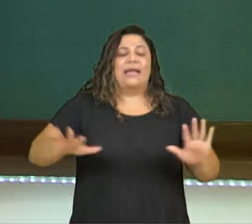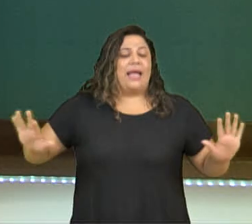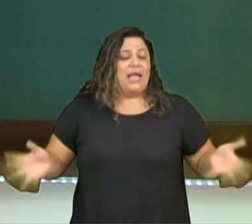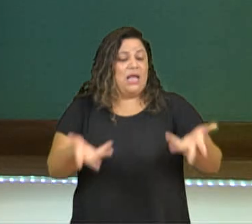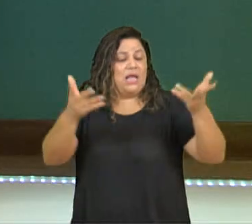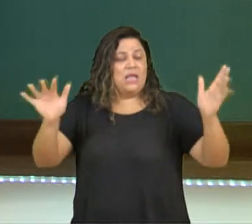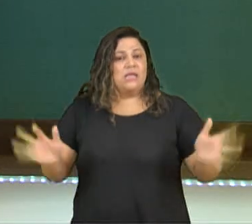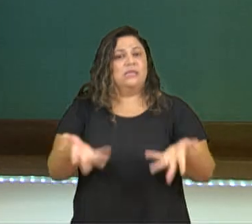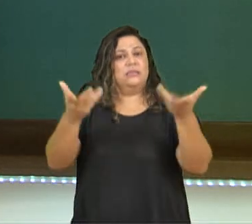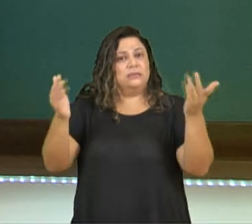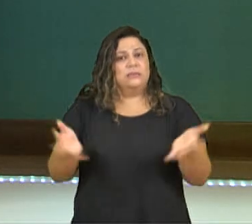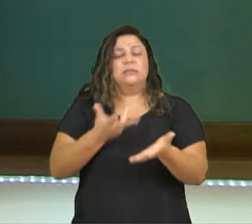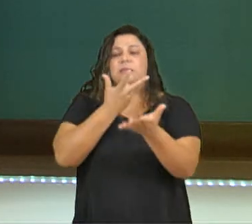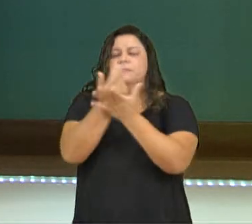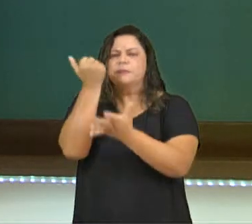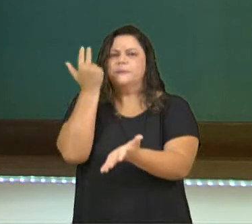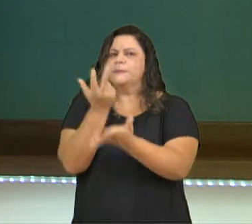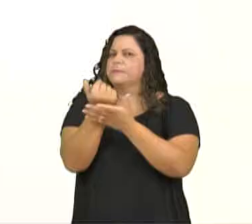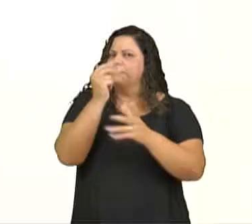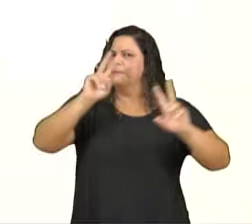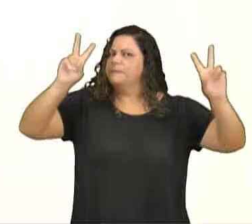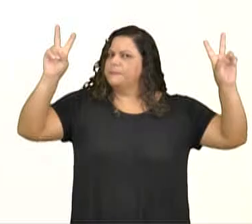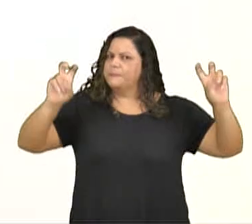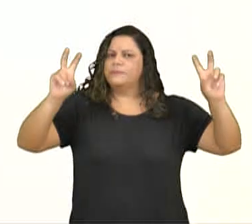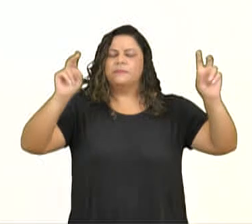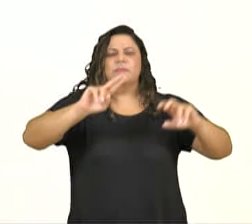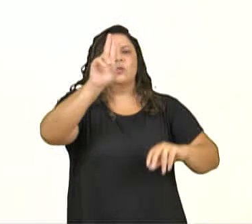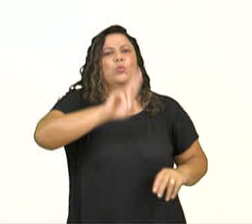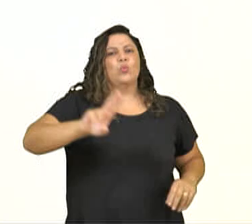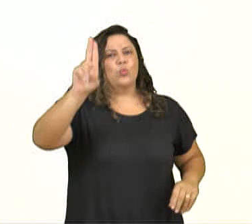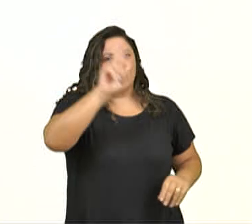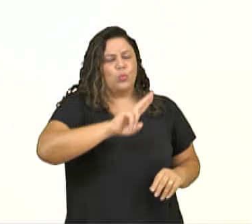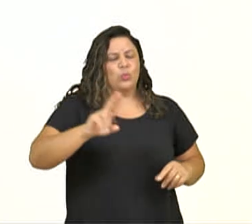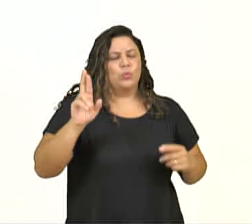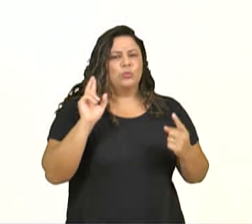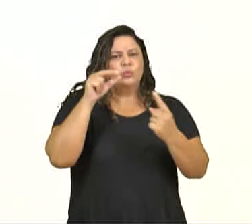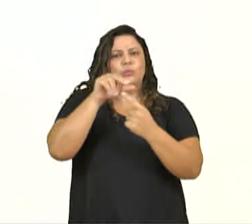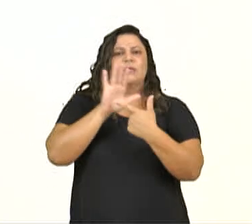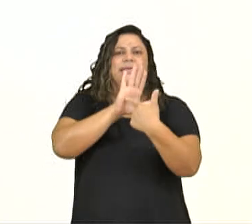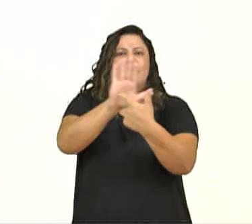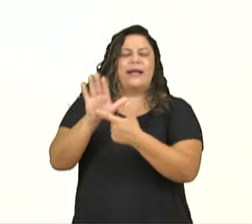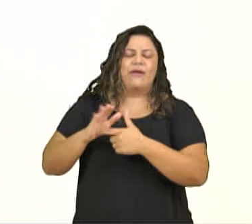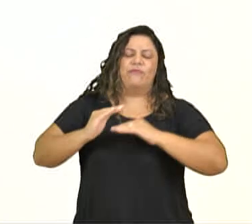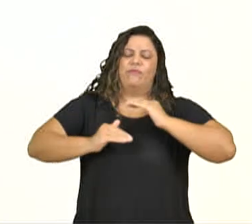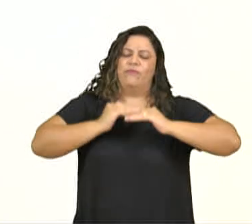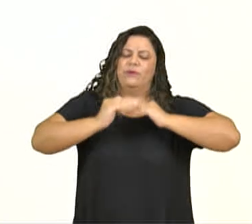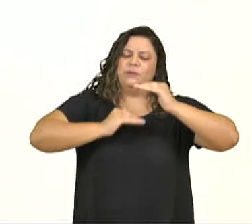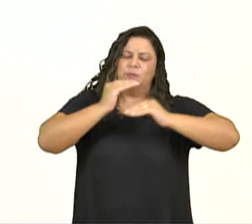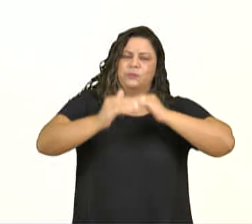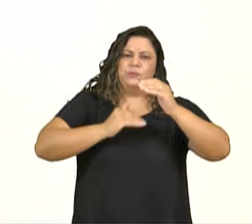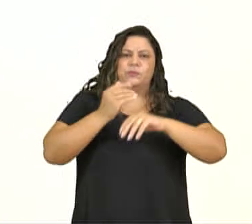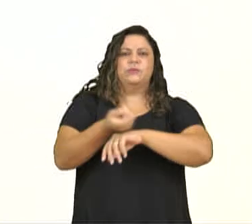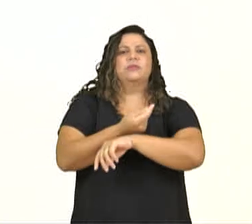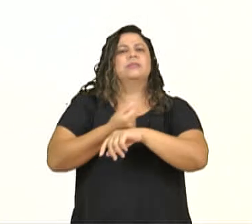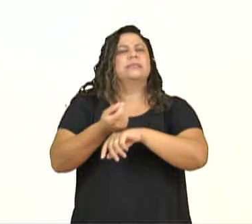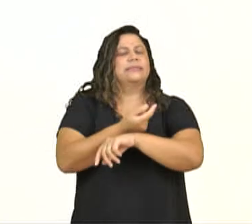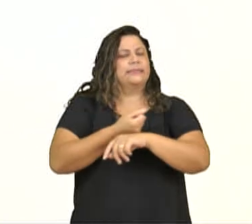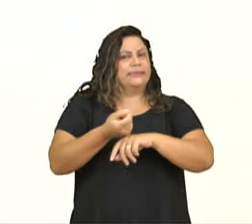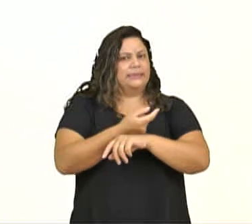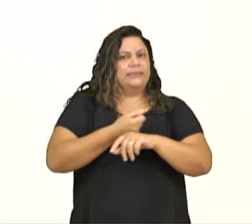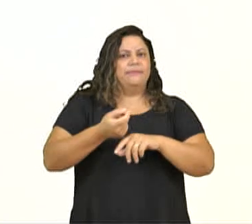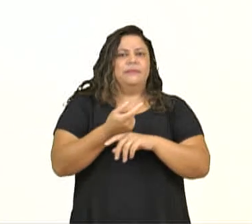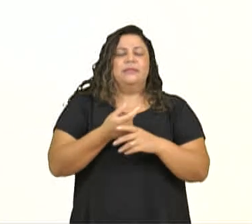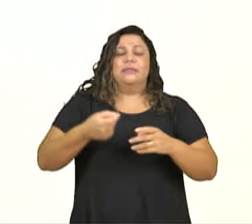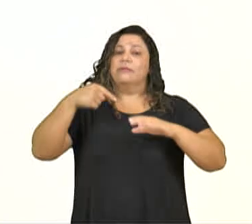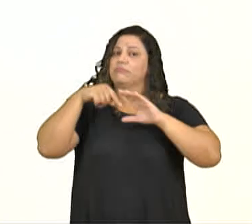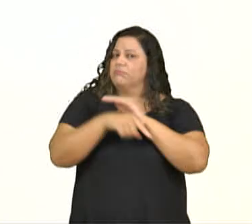a comprar, que é um termo bastante utilizado para representar os avanços na produção do sistema capitalista, que se